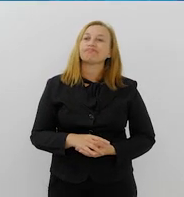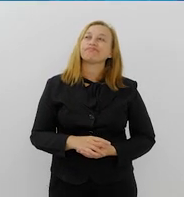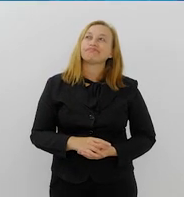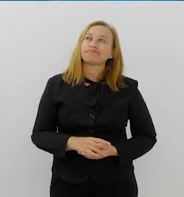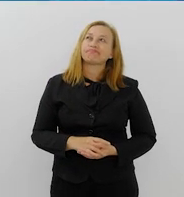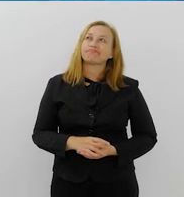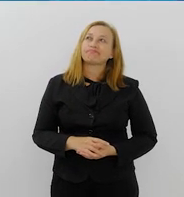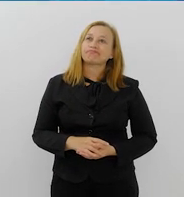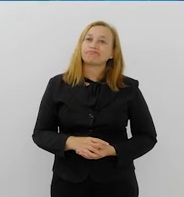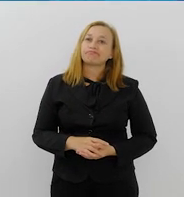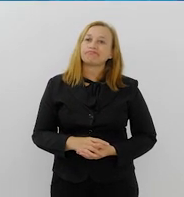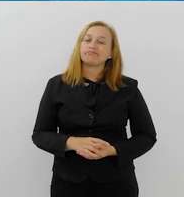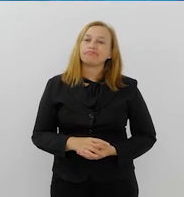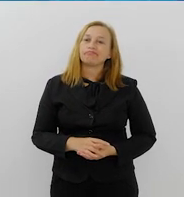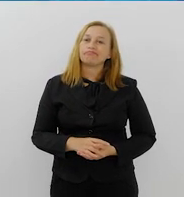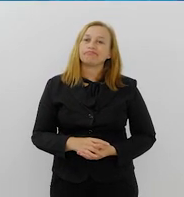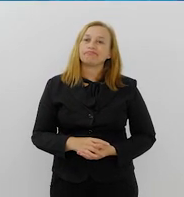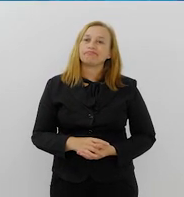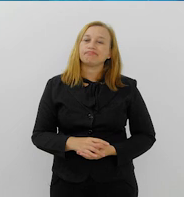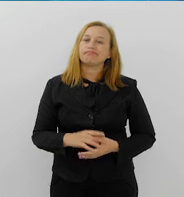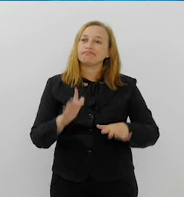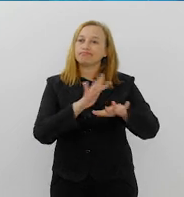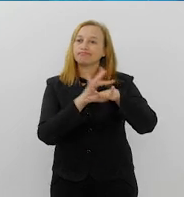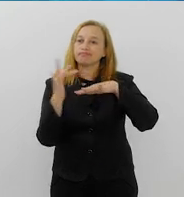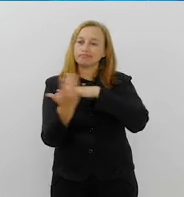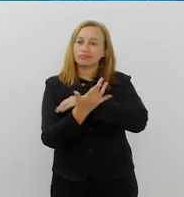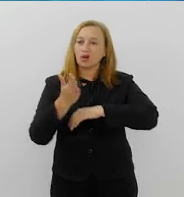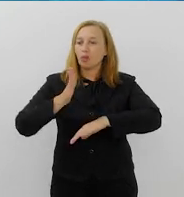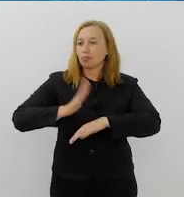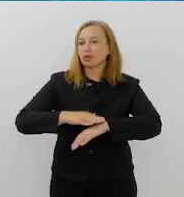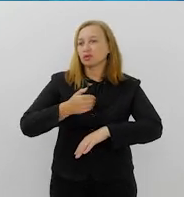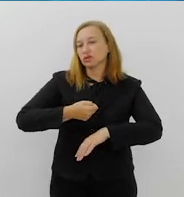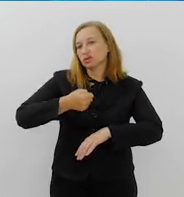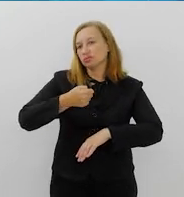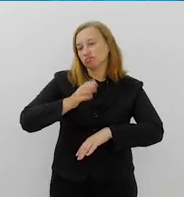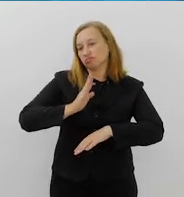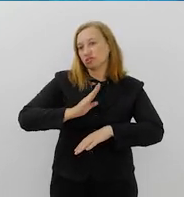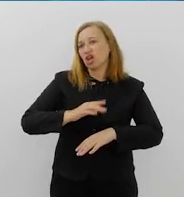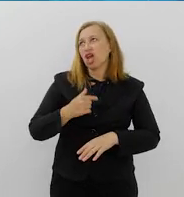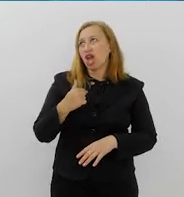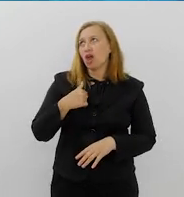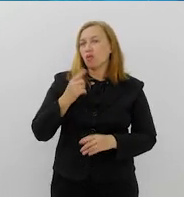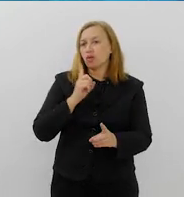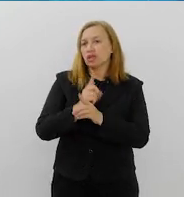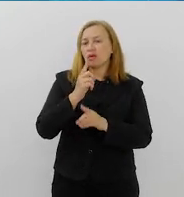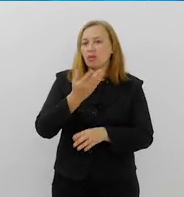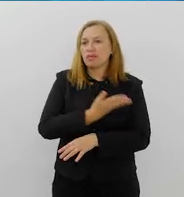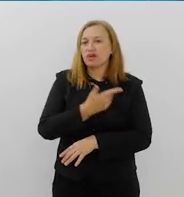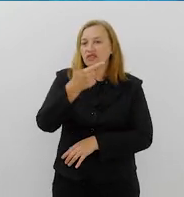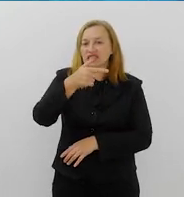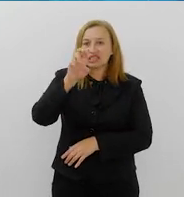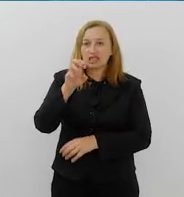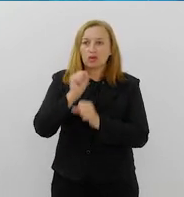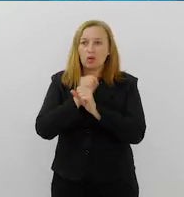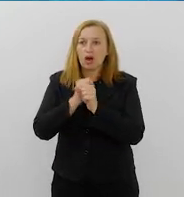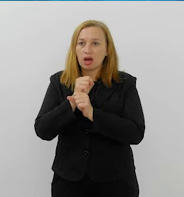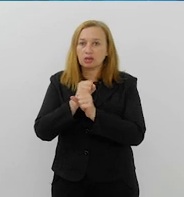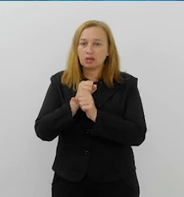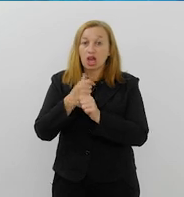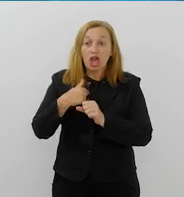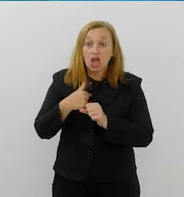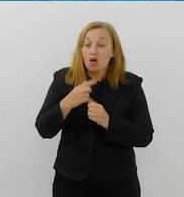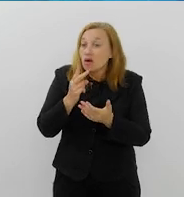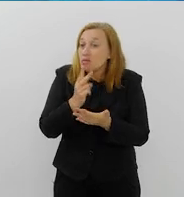A rede social, ela pode conectar. Há pouquíssimo tempo eu encontrei um amigo que eu não vi há 25 anos. Eu